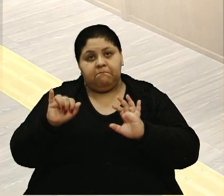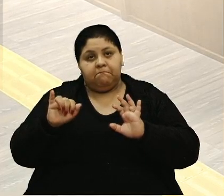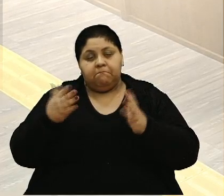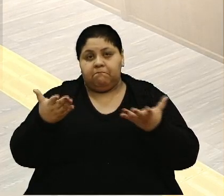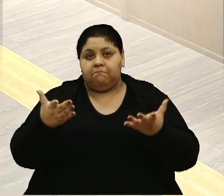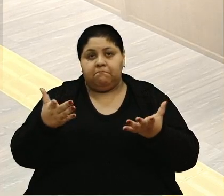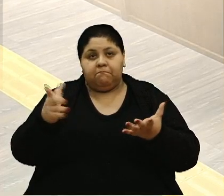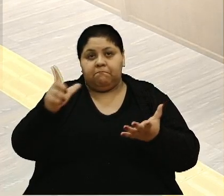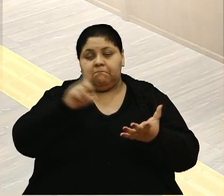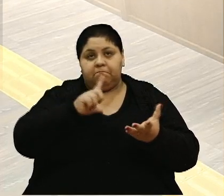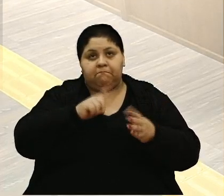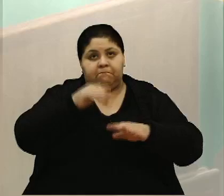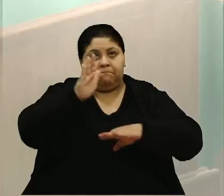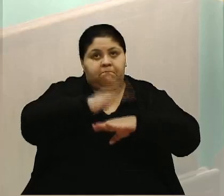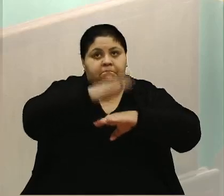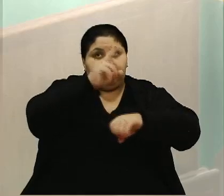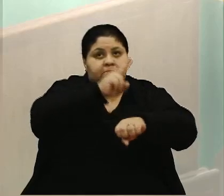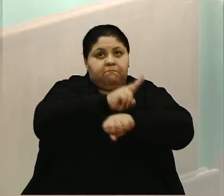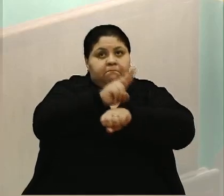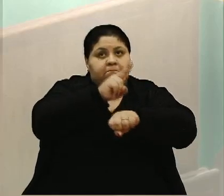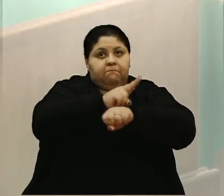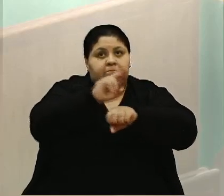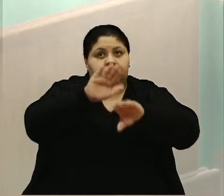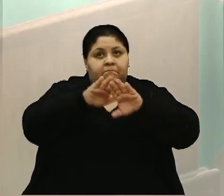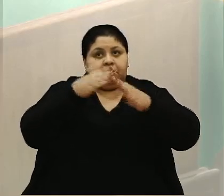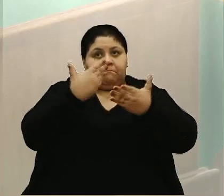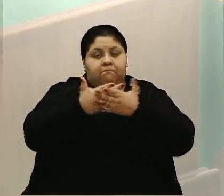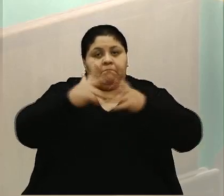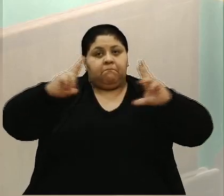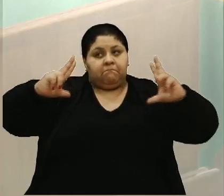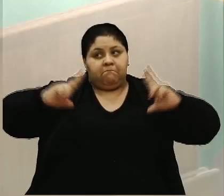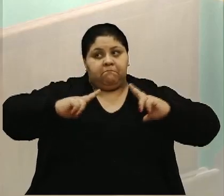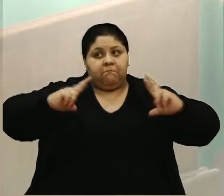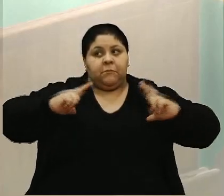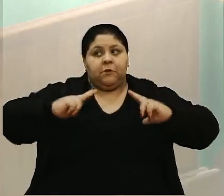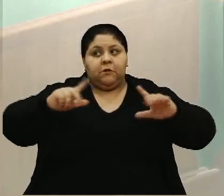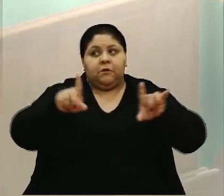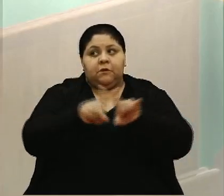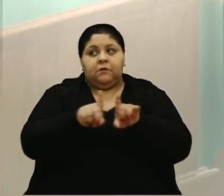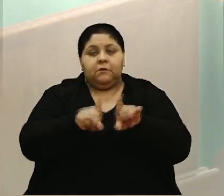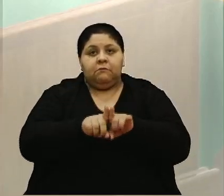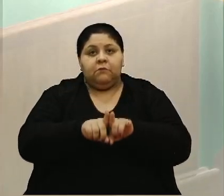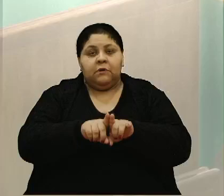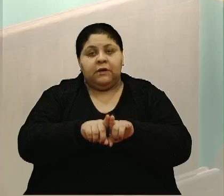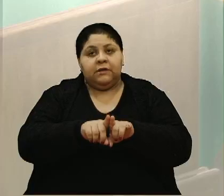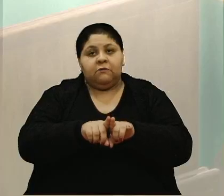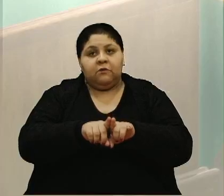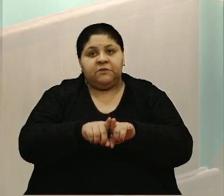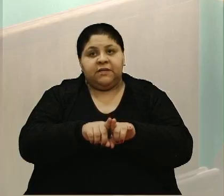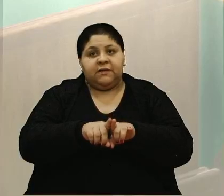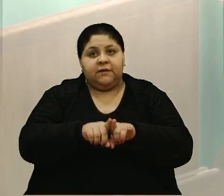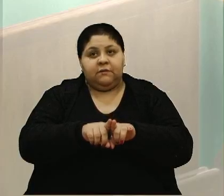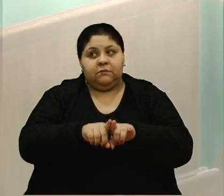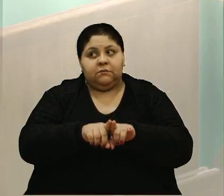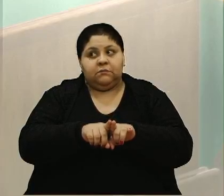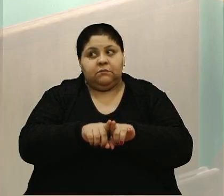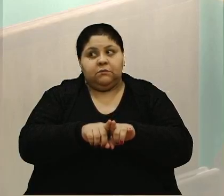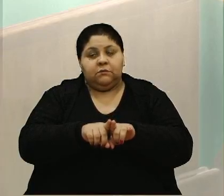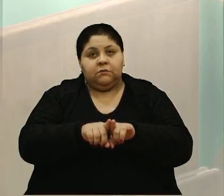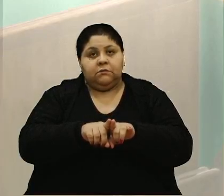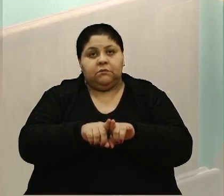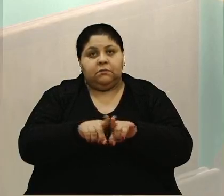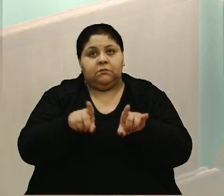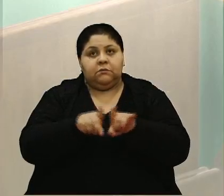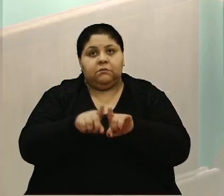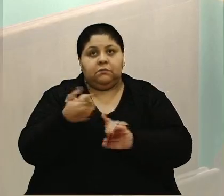praticamente não se tem mais vagas em escolas particulares. Isso nos traz uma preocupação grande. Além da questão